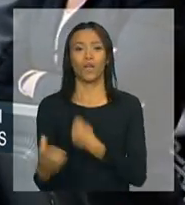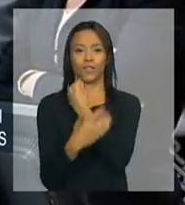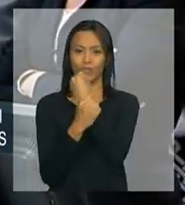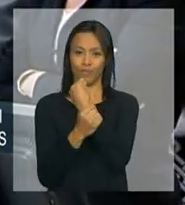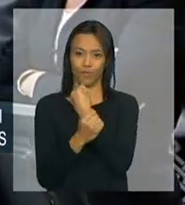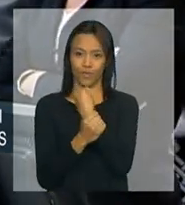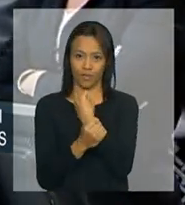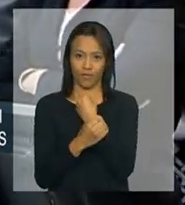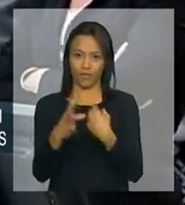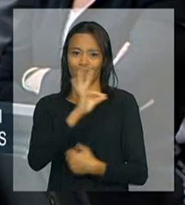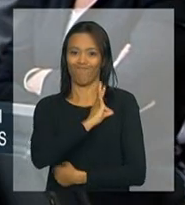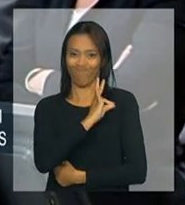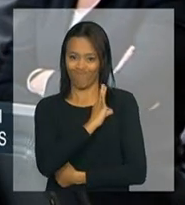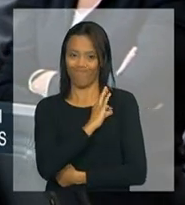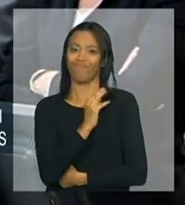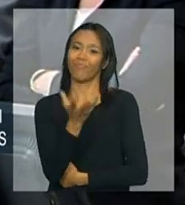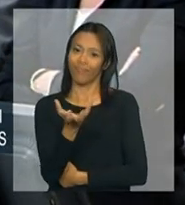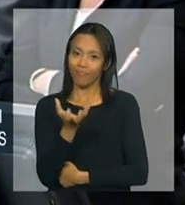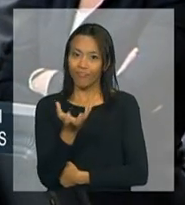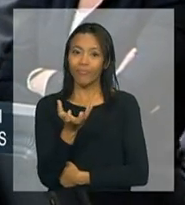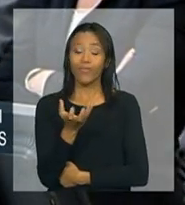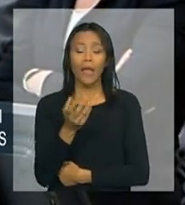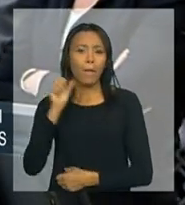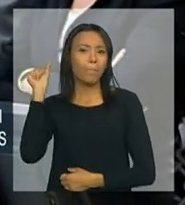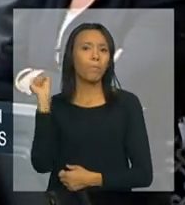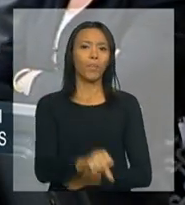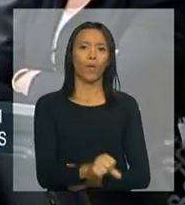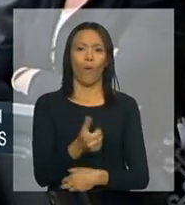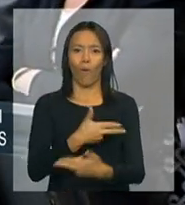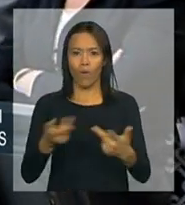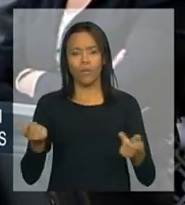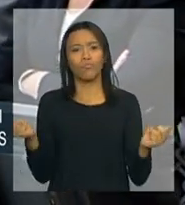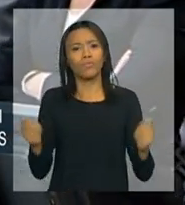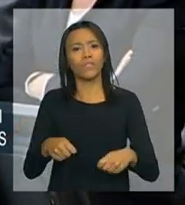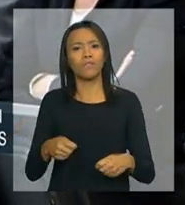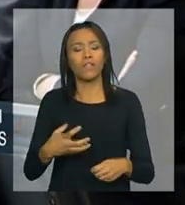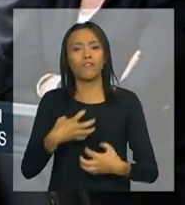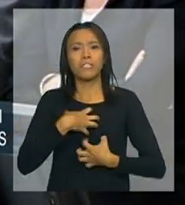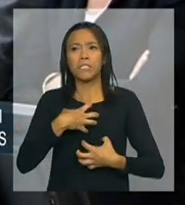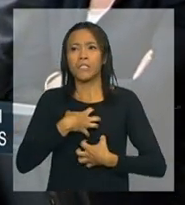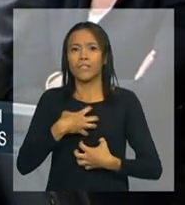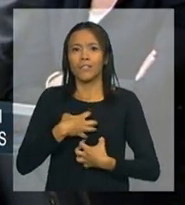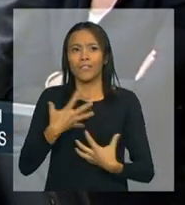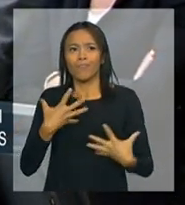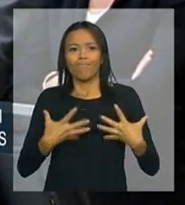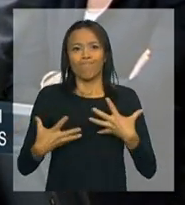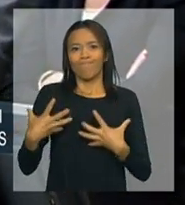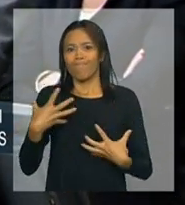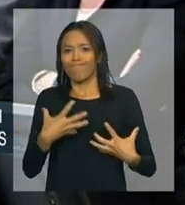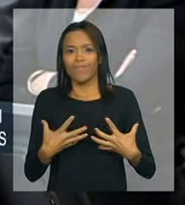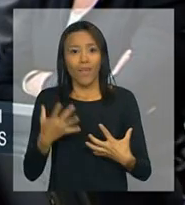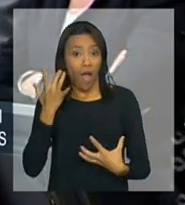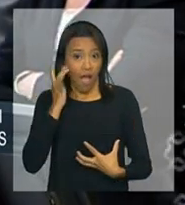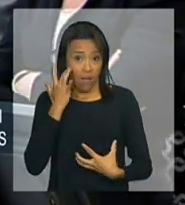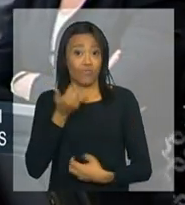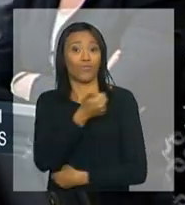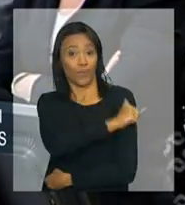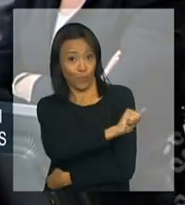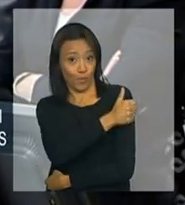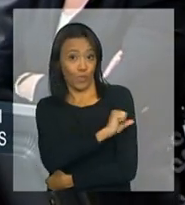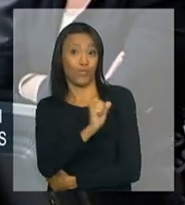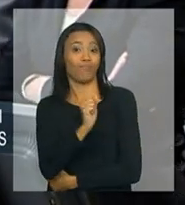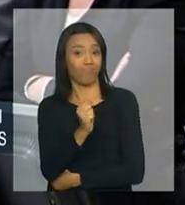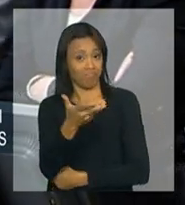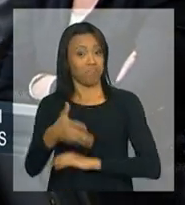pública. A pior coisa que pode acontecer num país é essa sensação de insegurança. Acho que o Rio de Janeiro está